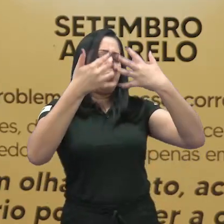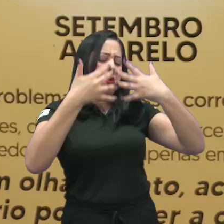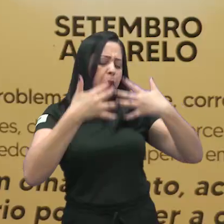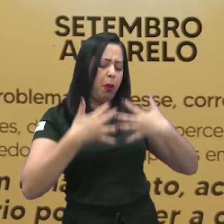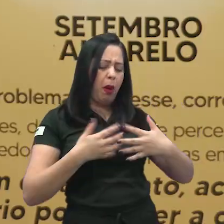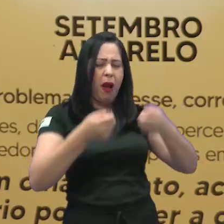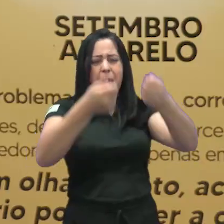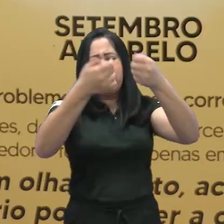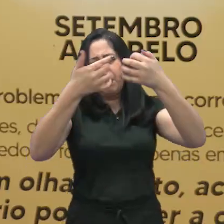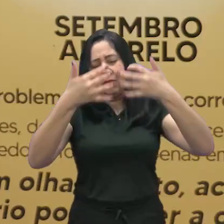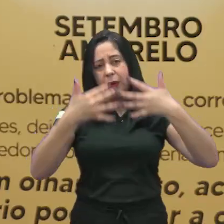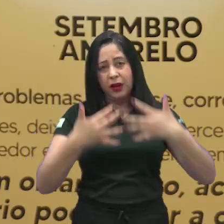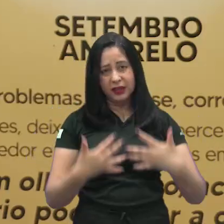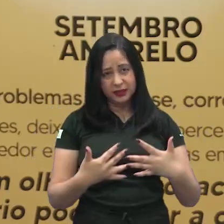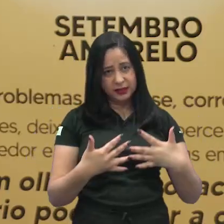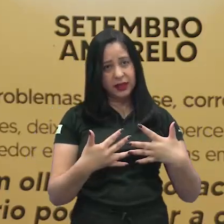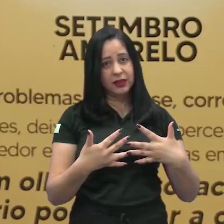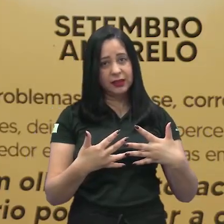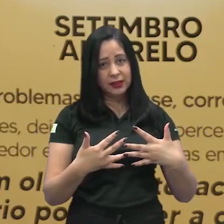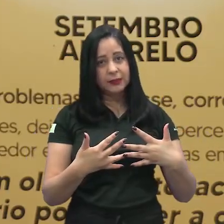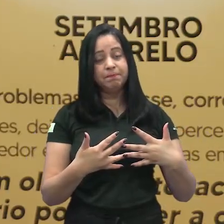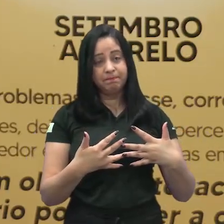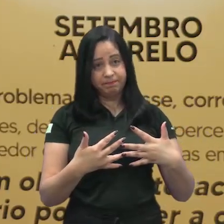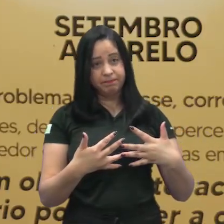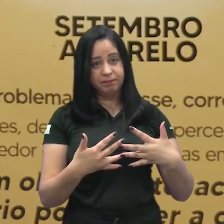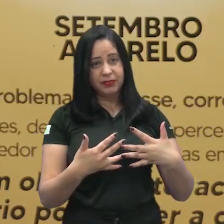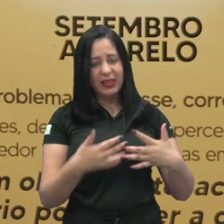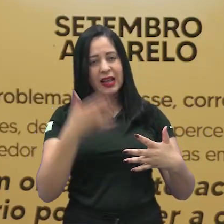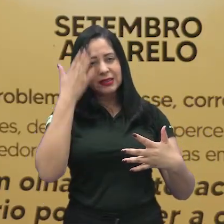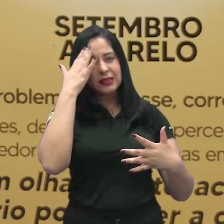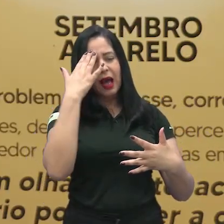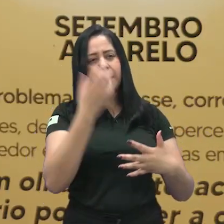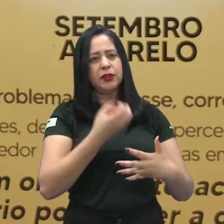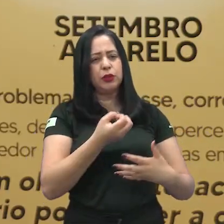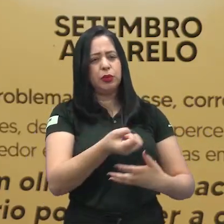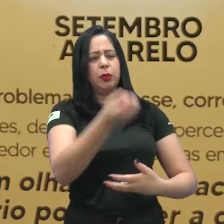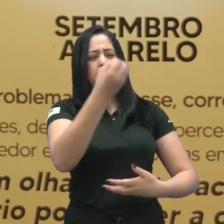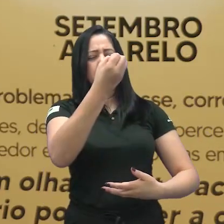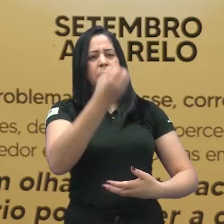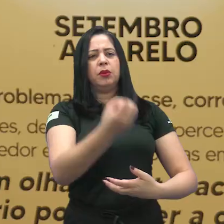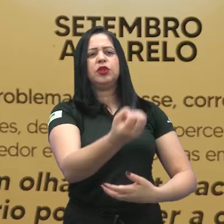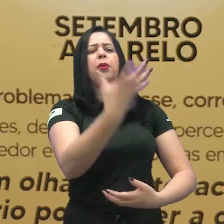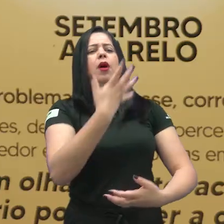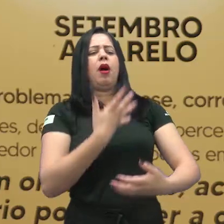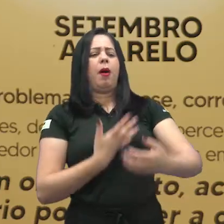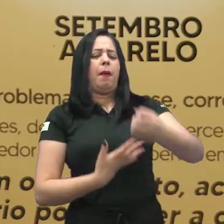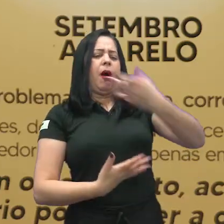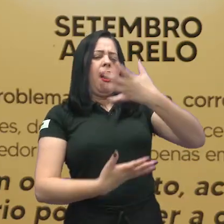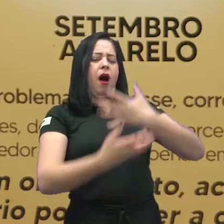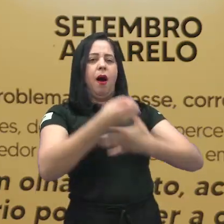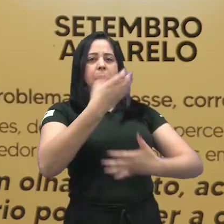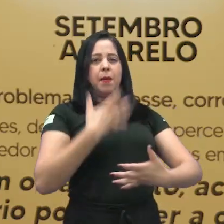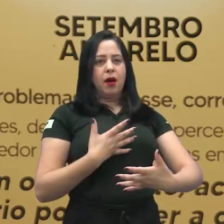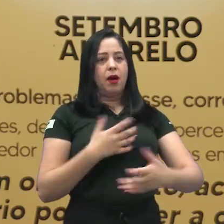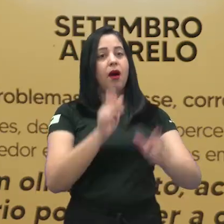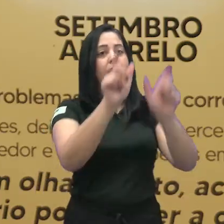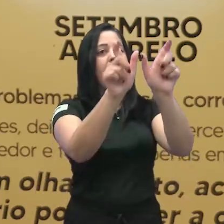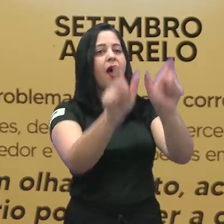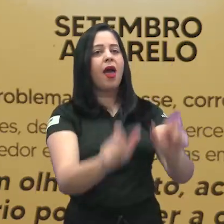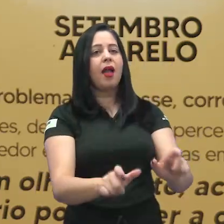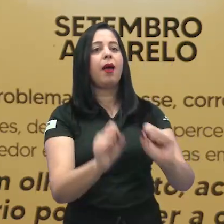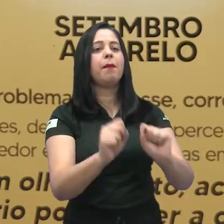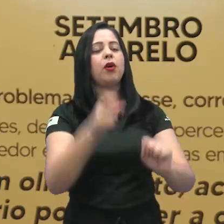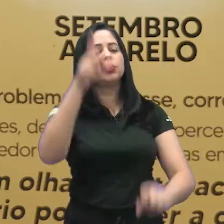mais aliviado por ter dividido algo que está difícil para ela, né? De ter dividido com alguém, ela mesma